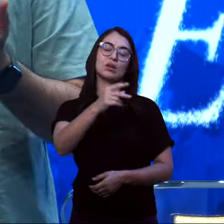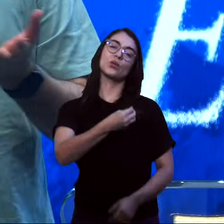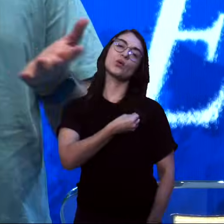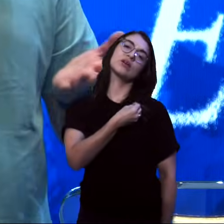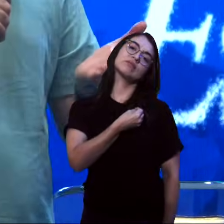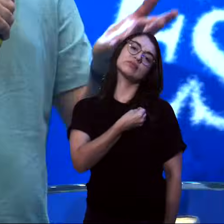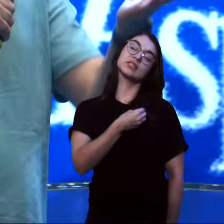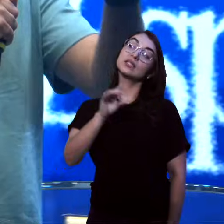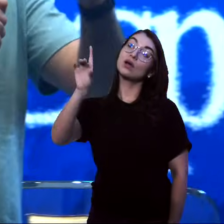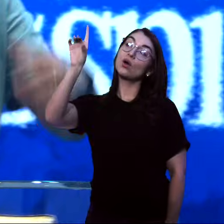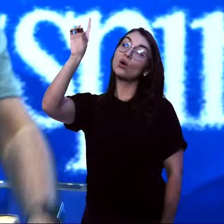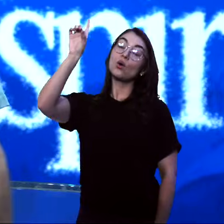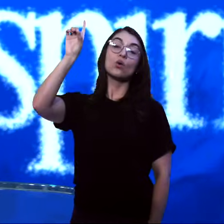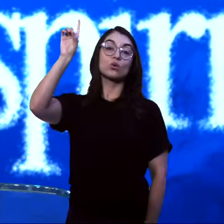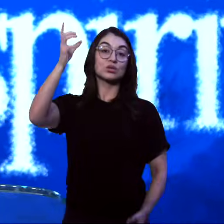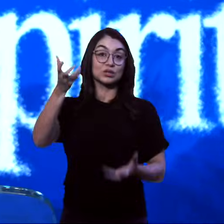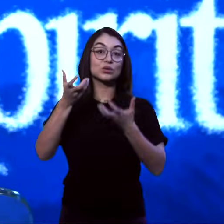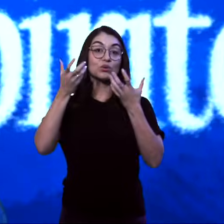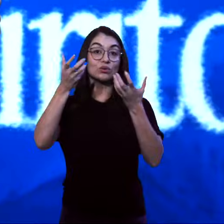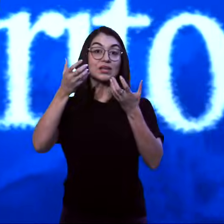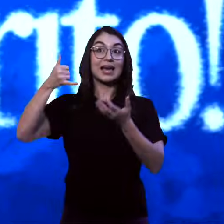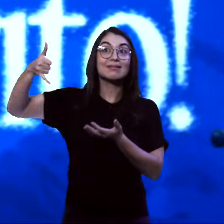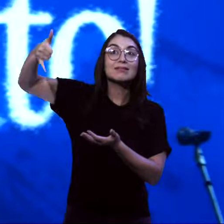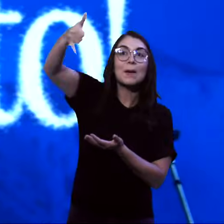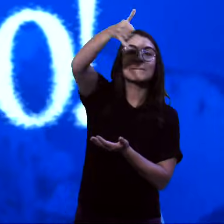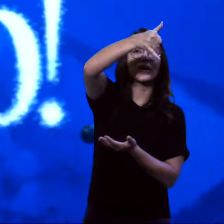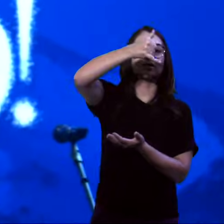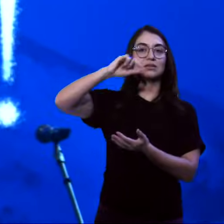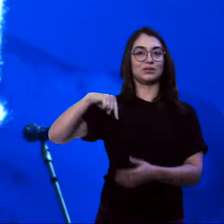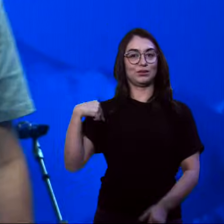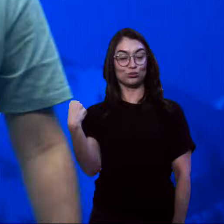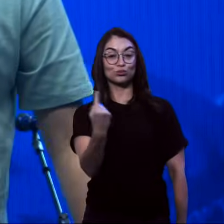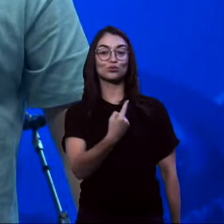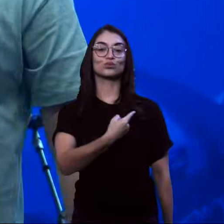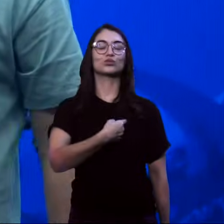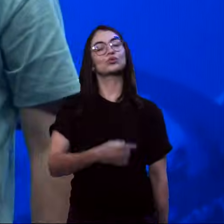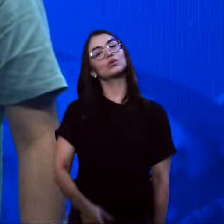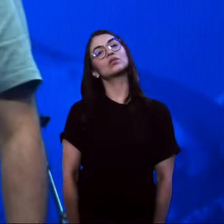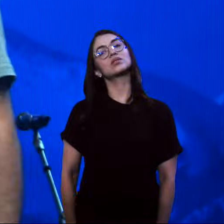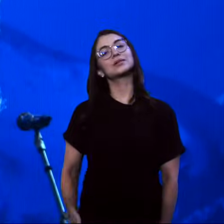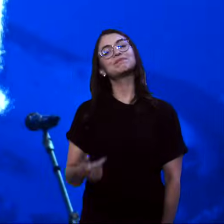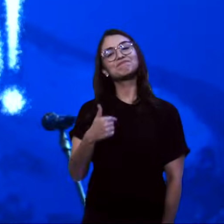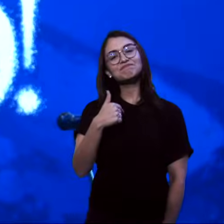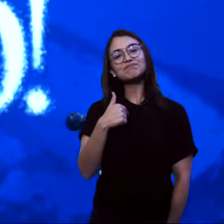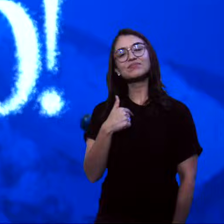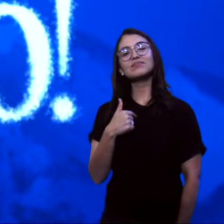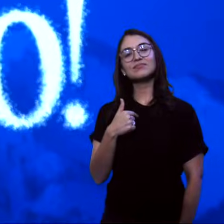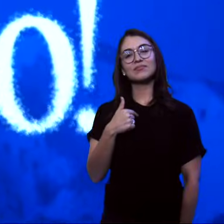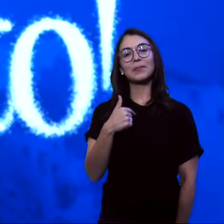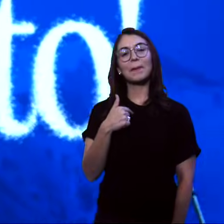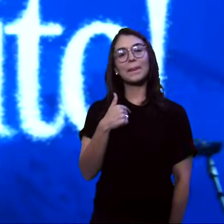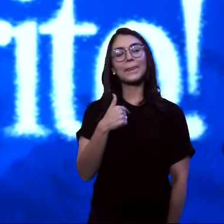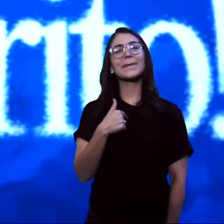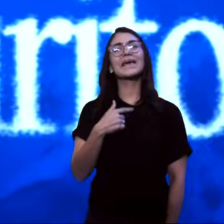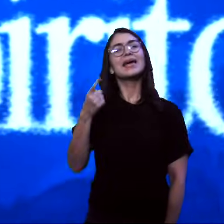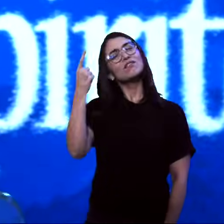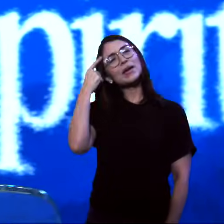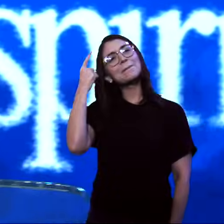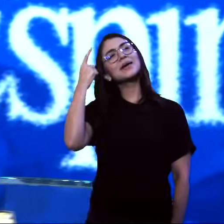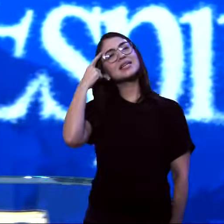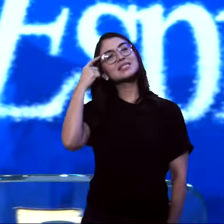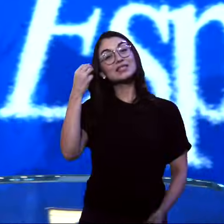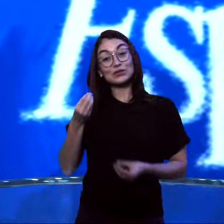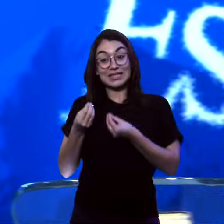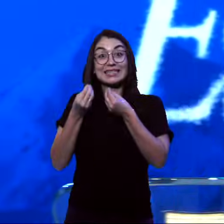Hoje o Senhor quer derramar azeite sobre nós. Eu sinceramente pensei em trazer óleo de unção aqui hoje, mas eu não tive tempo de